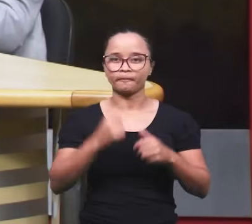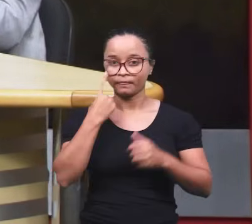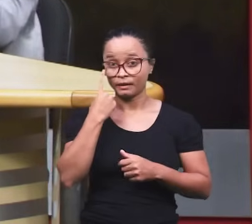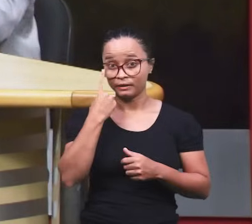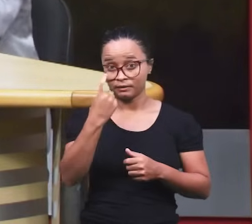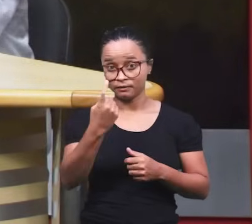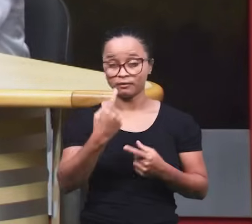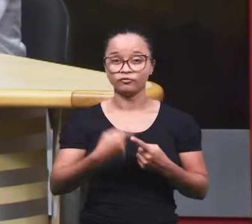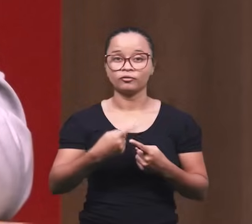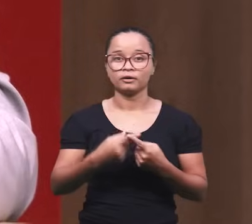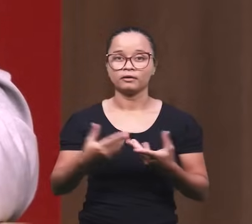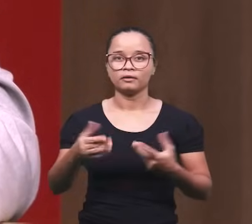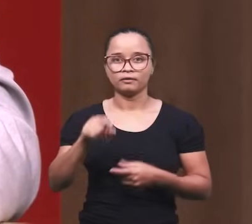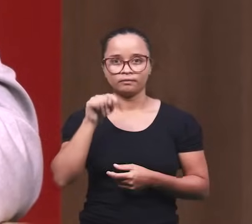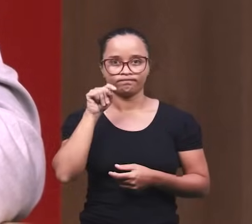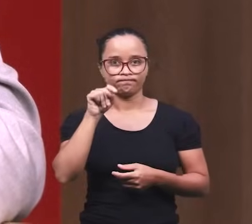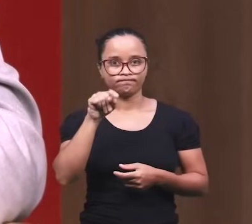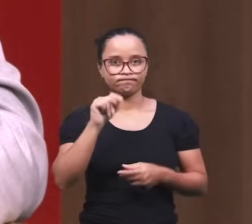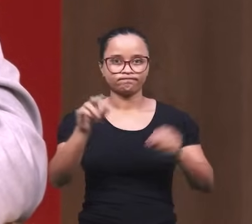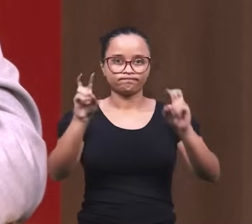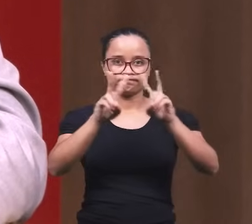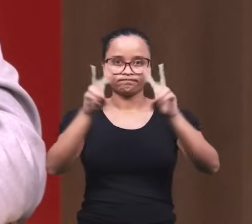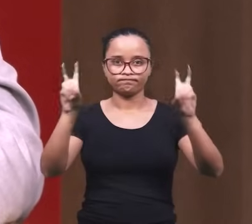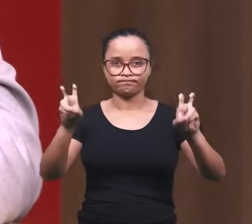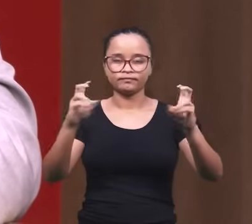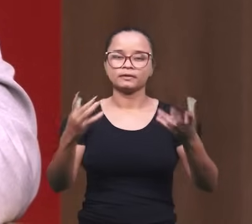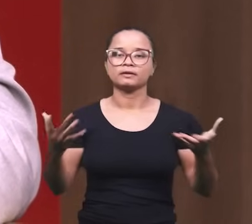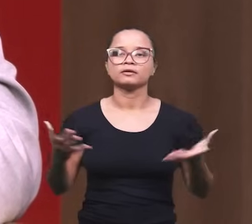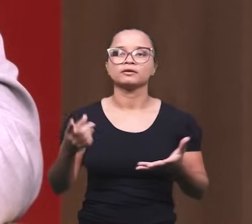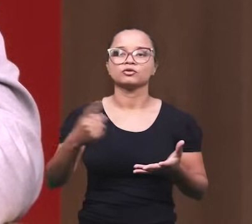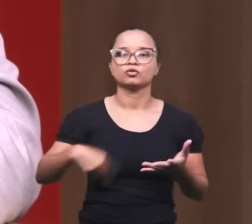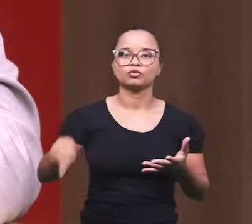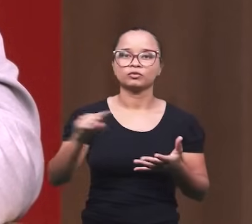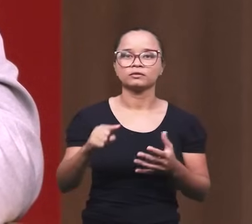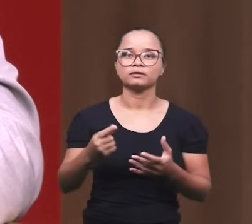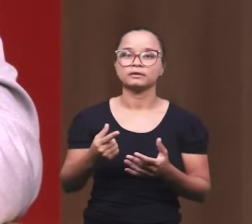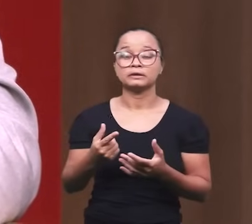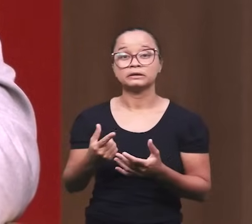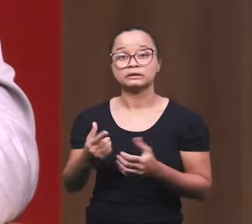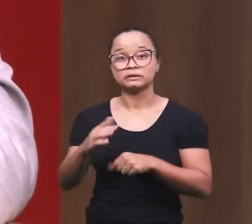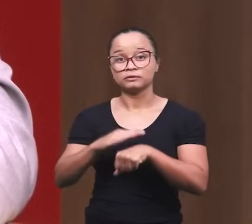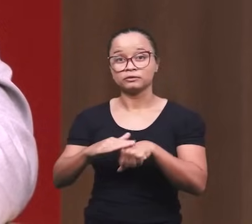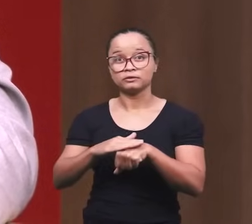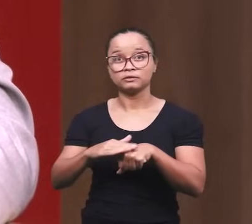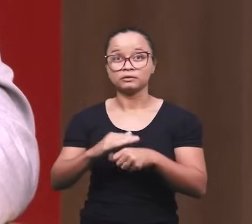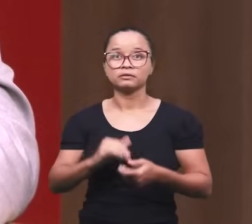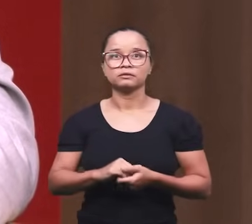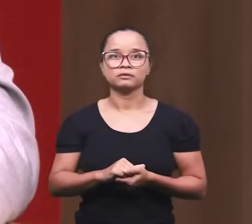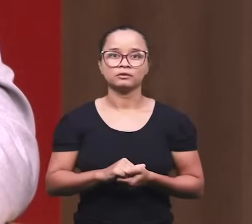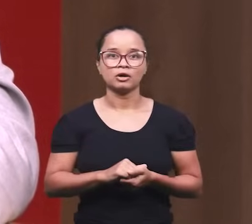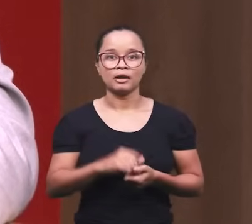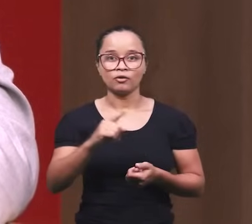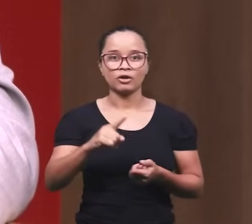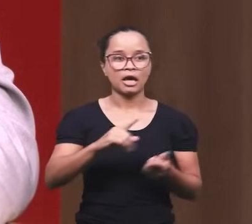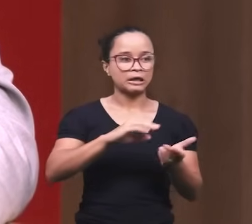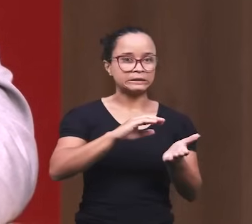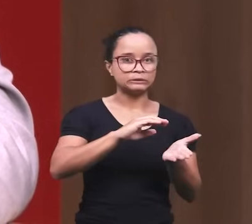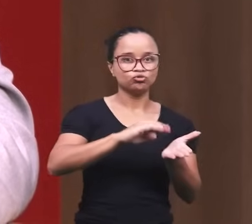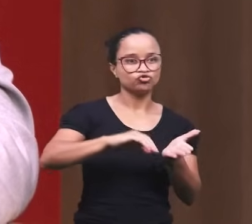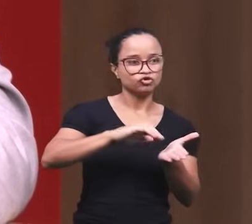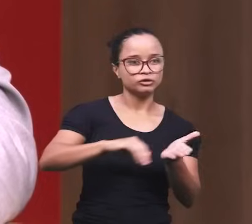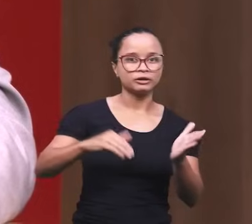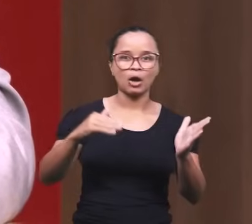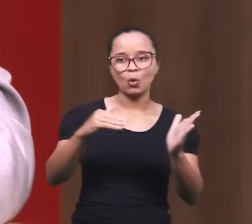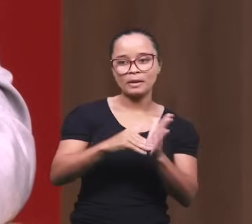e eu quero falar para você a o tema que nós estamos tratando no programa de hoje é não remova os